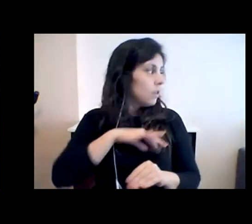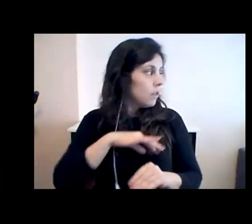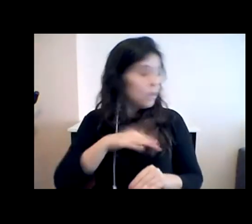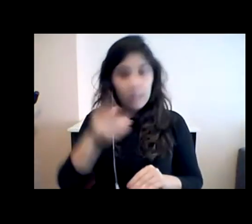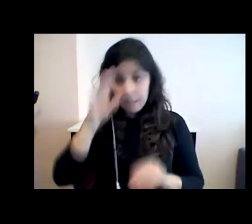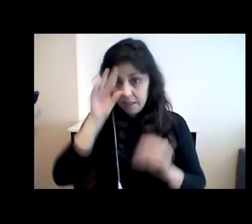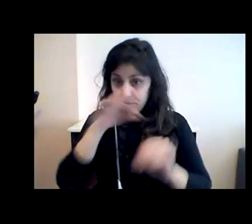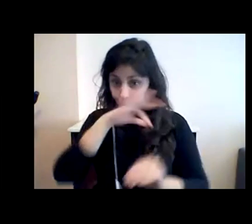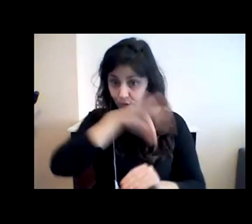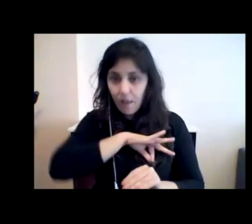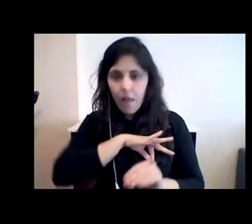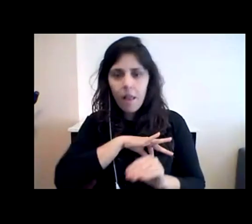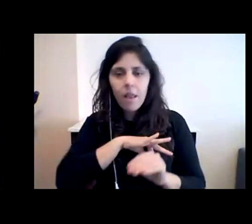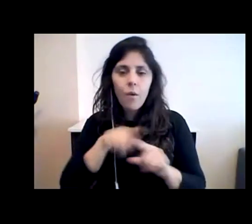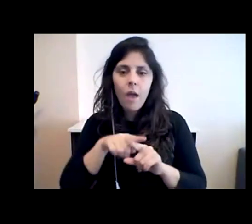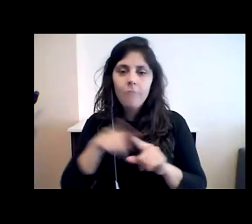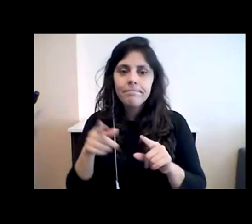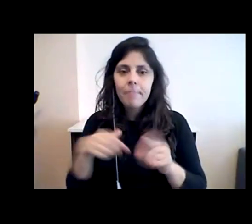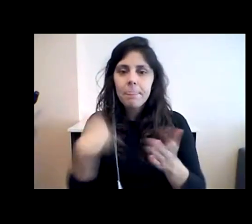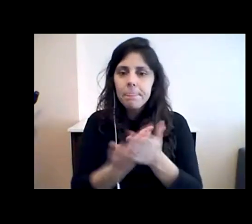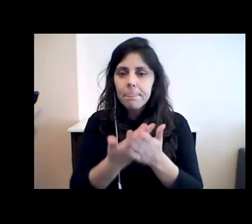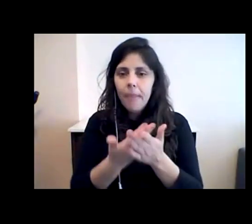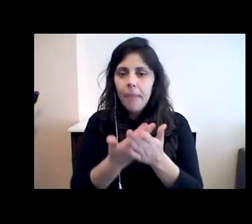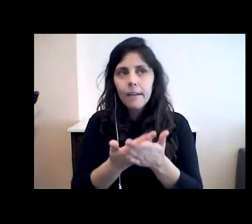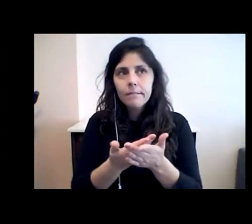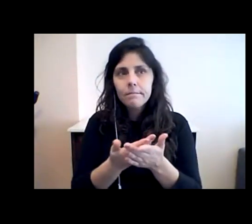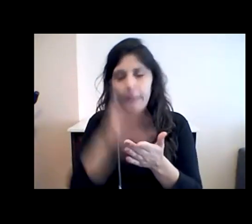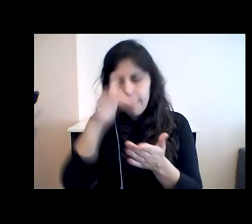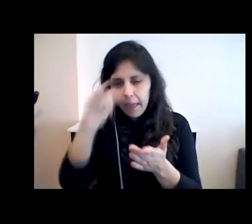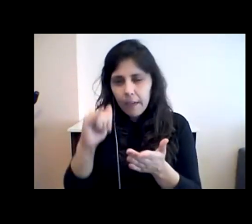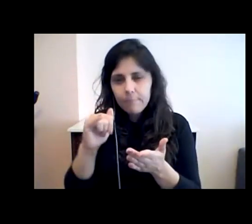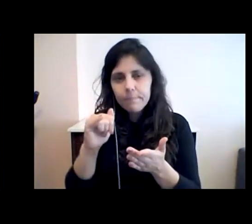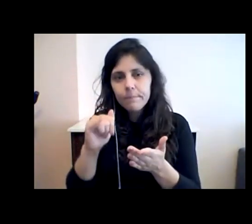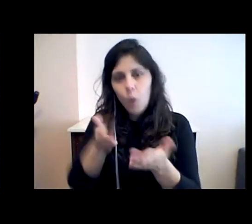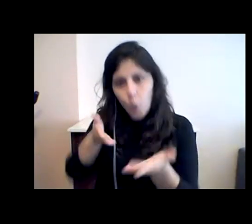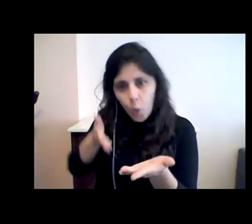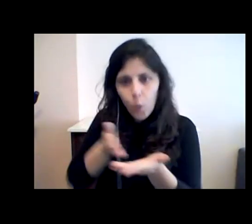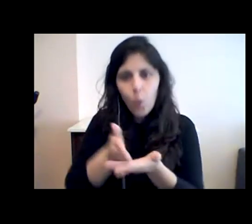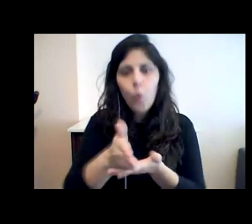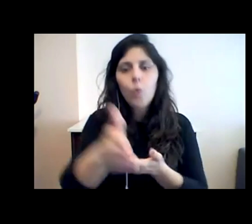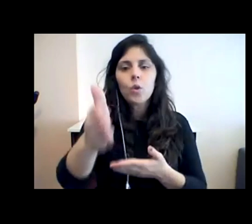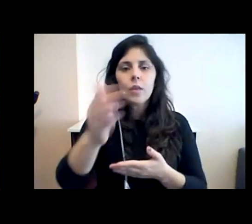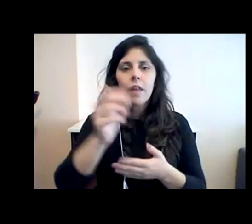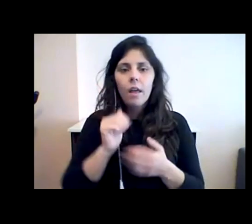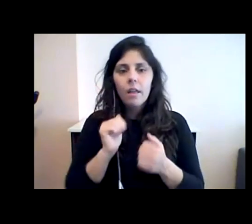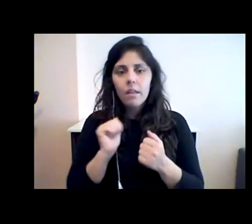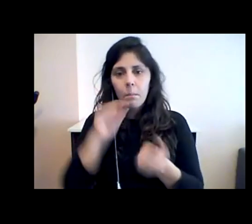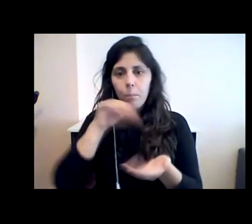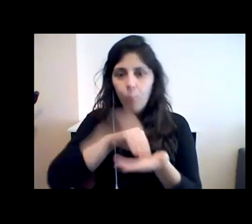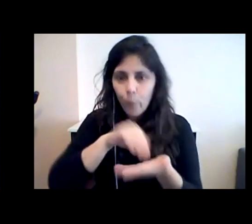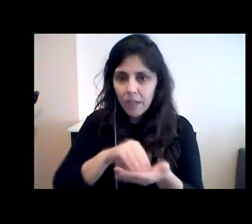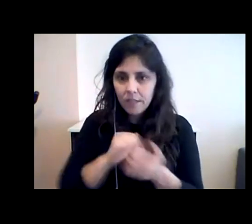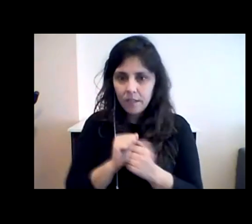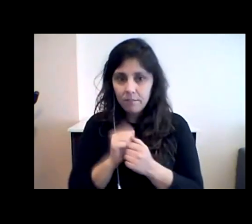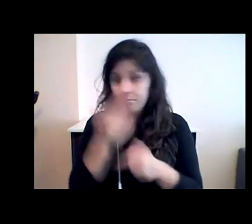acaba por estar a perpetuar uma ideia de continuidade em relação à pobreza.